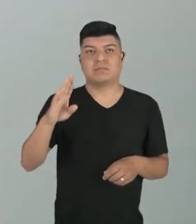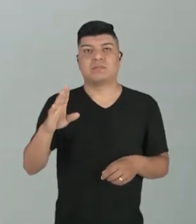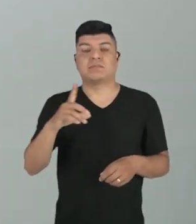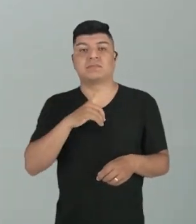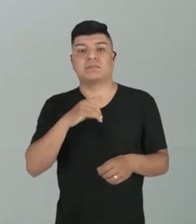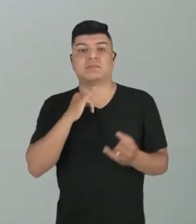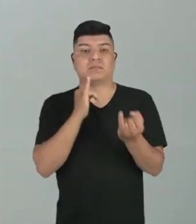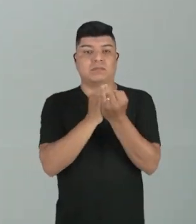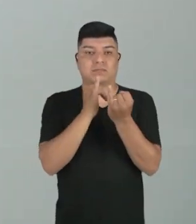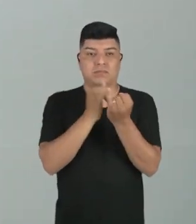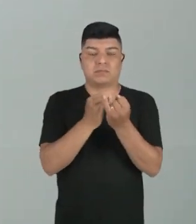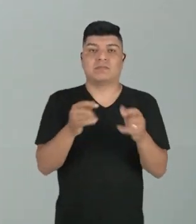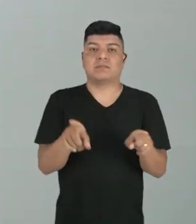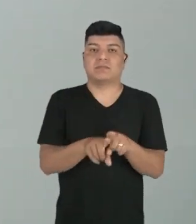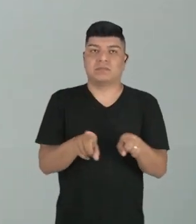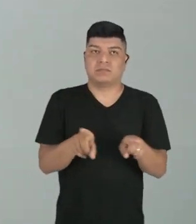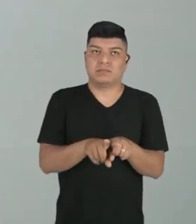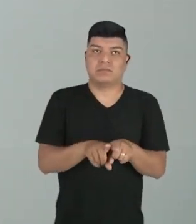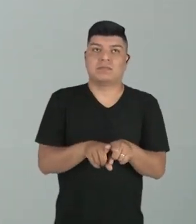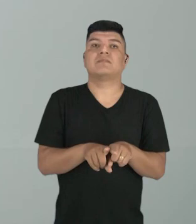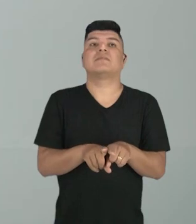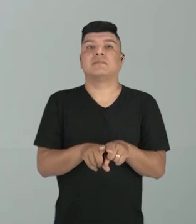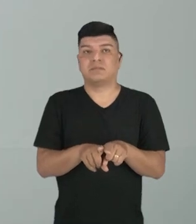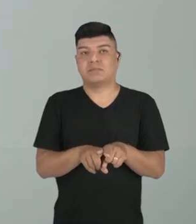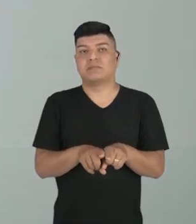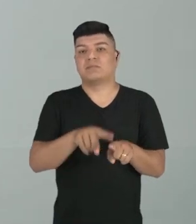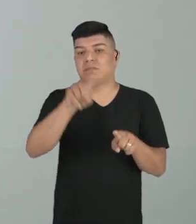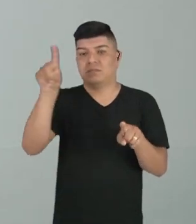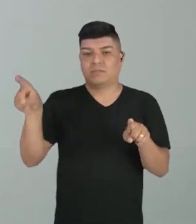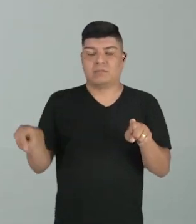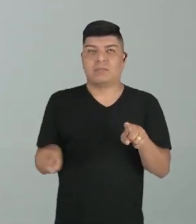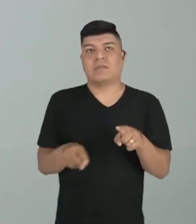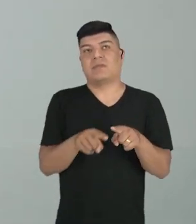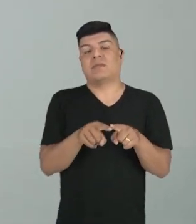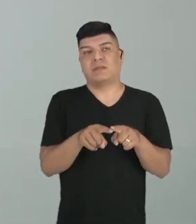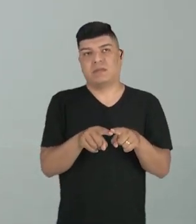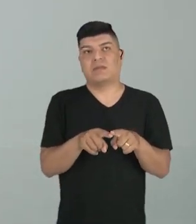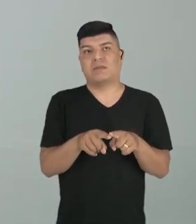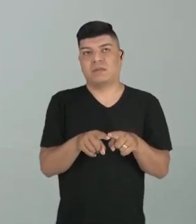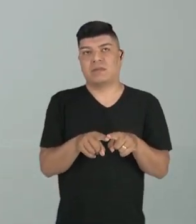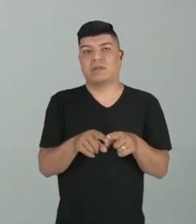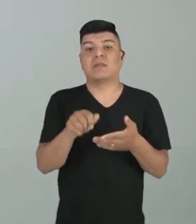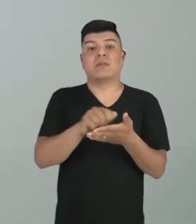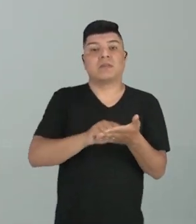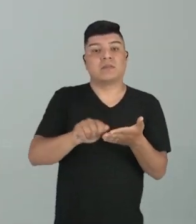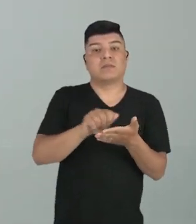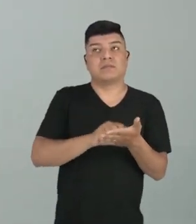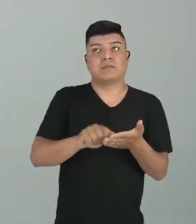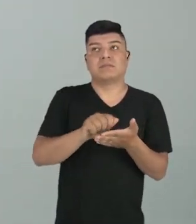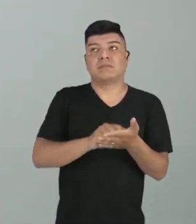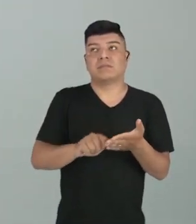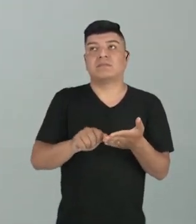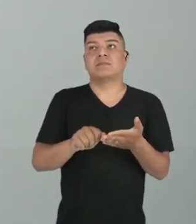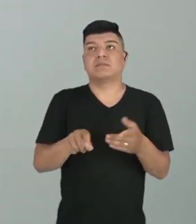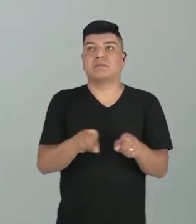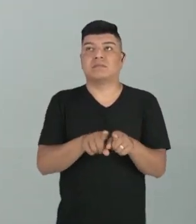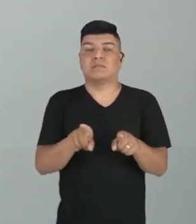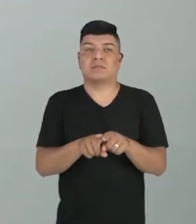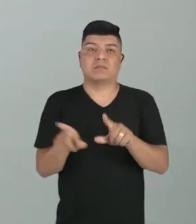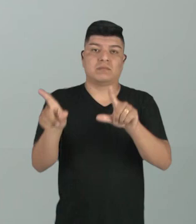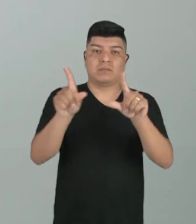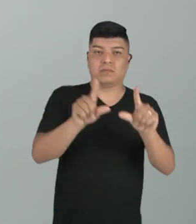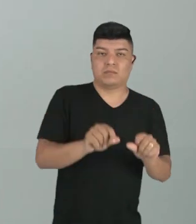ter intimidade também com o ciclo trigonométrico, como escrever arcos côngruos, né, redução ao